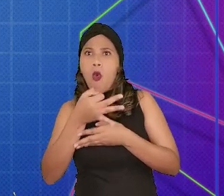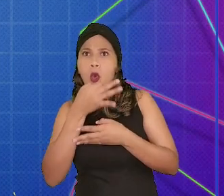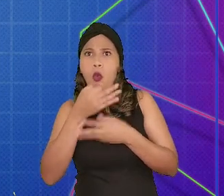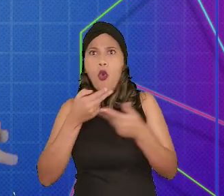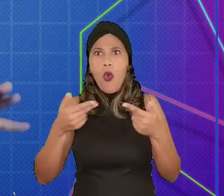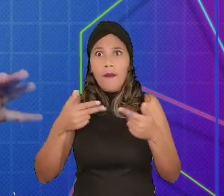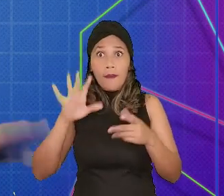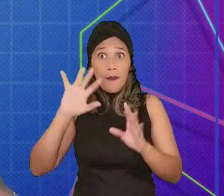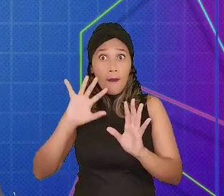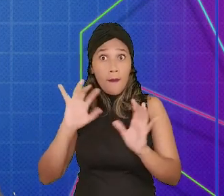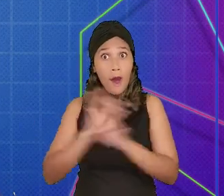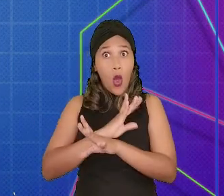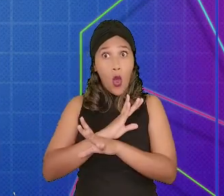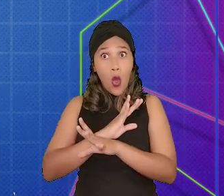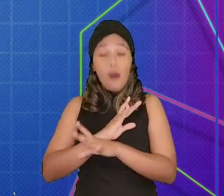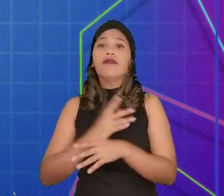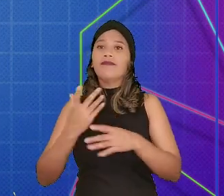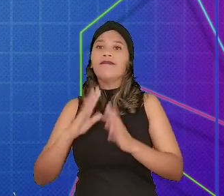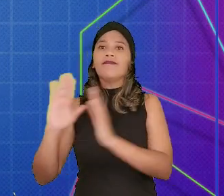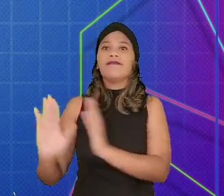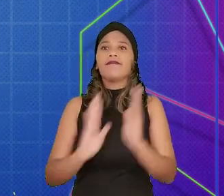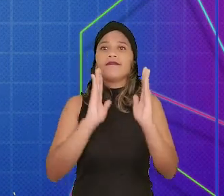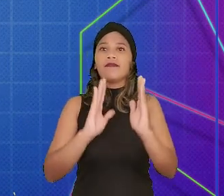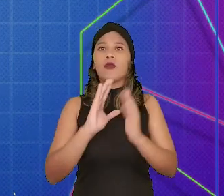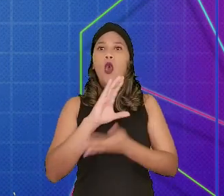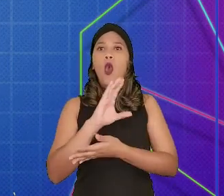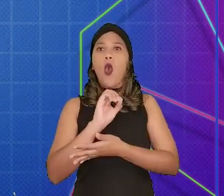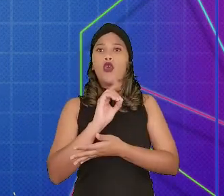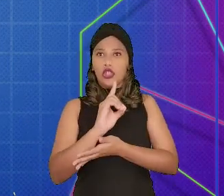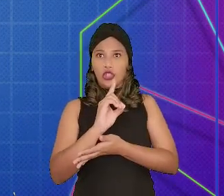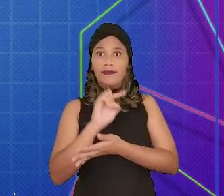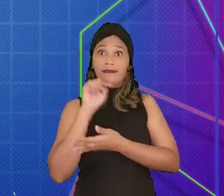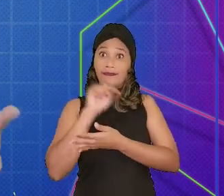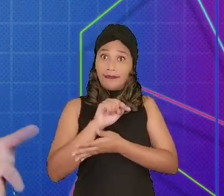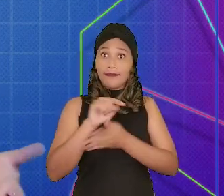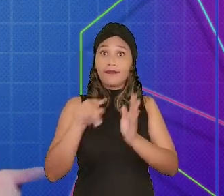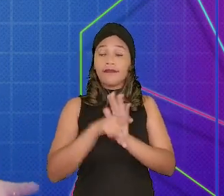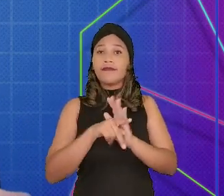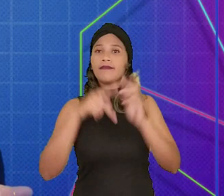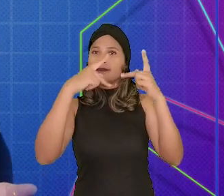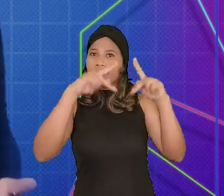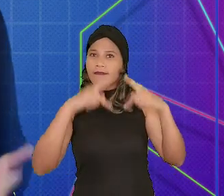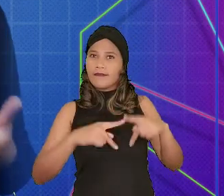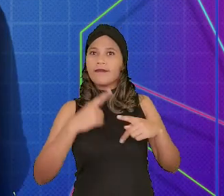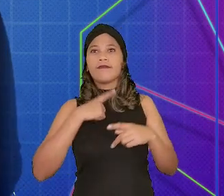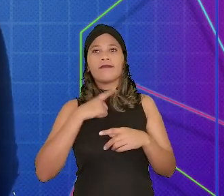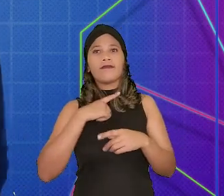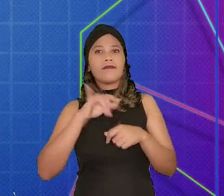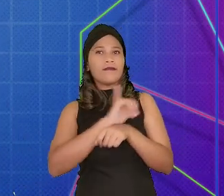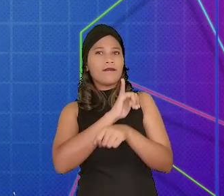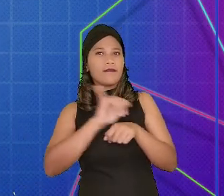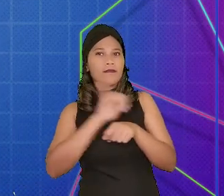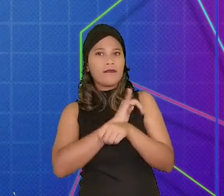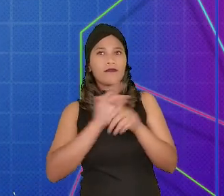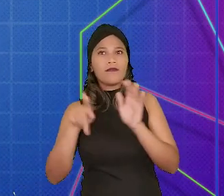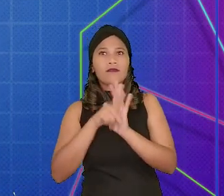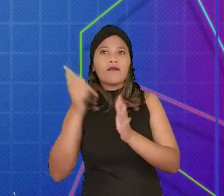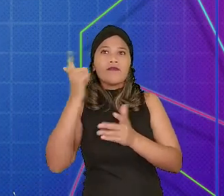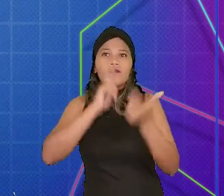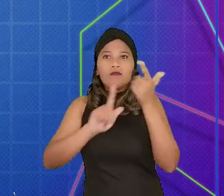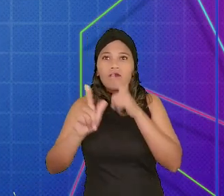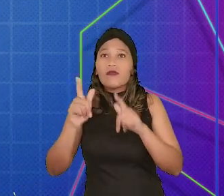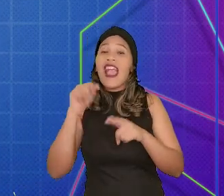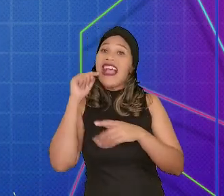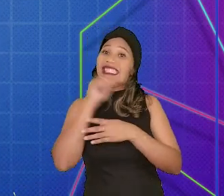auditiva. Resolvida essa parte, chega o momento da codificação. Na parte da programação, há ferramentas para cuidar da